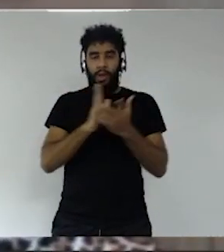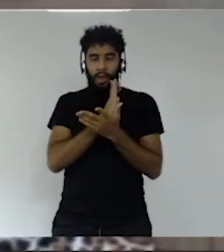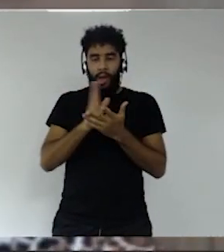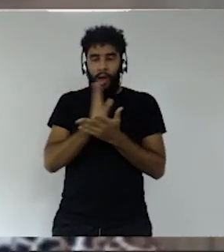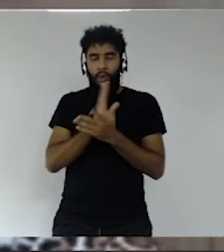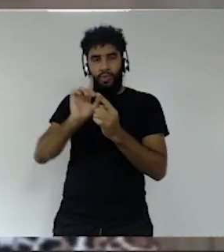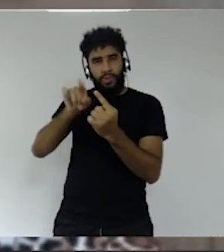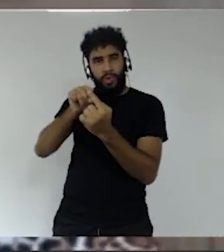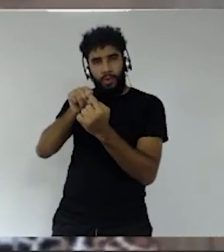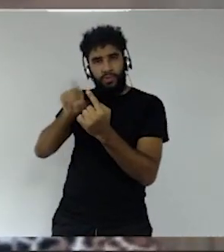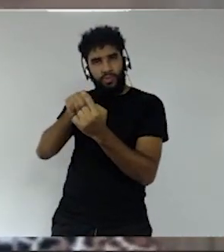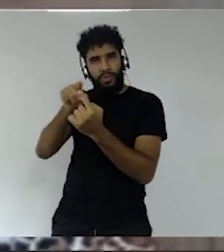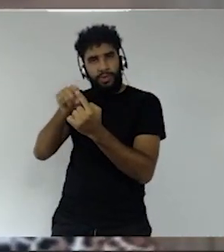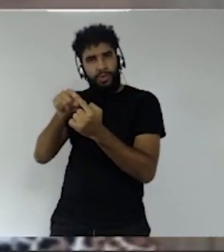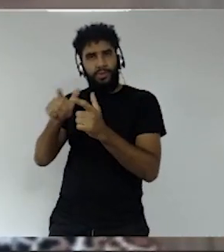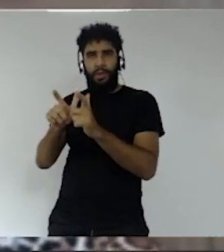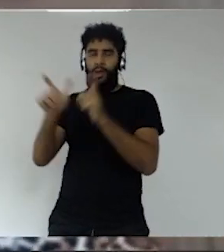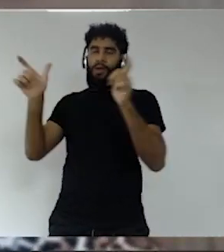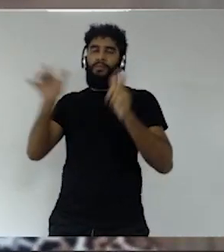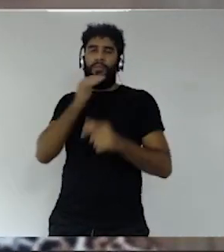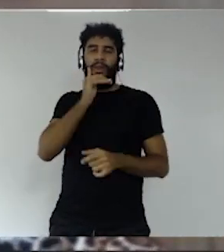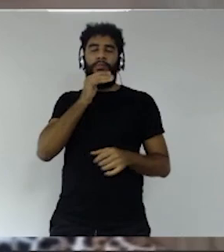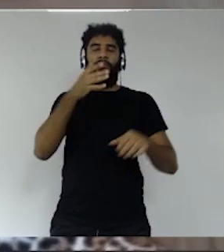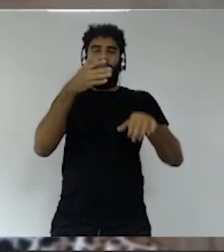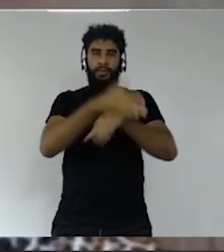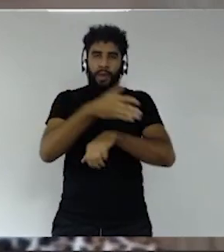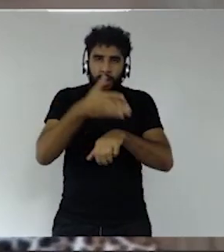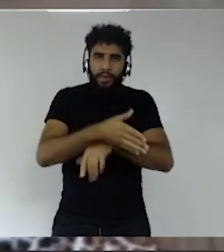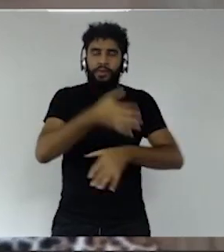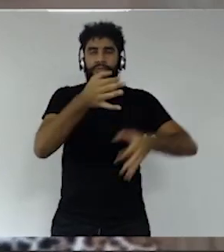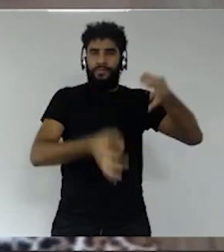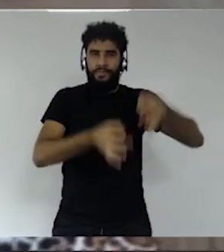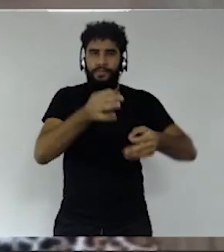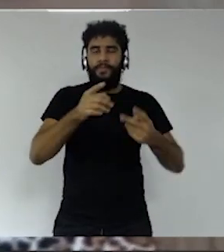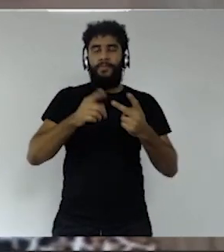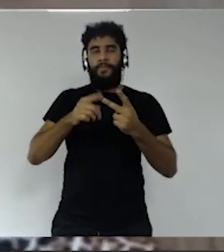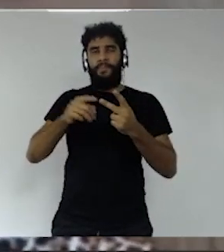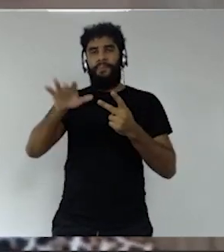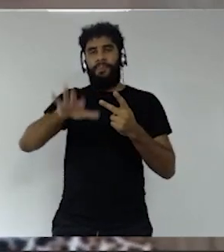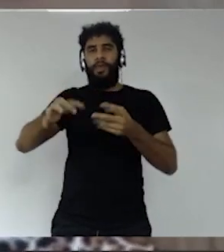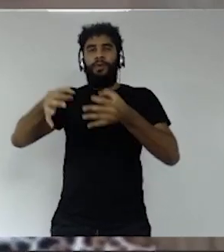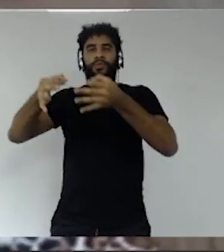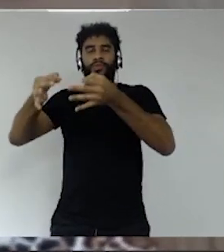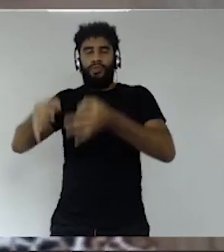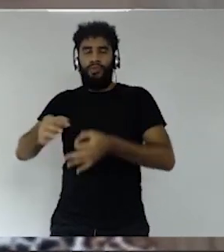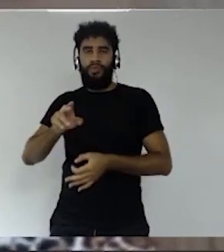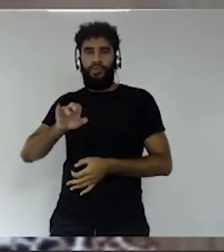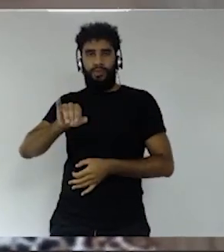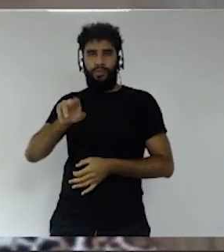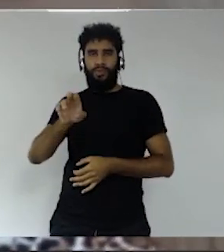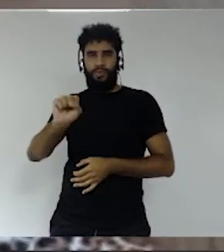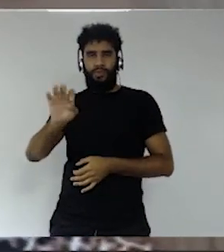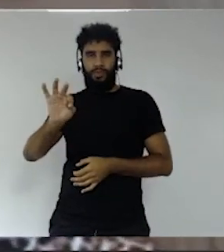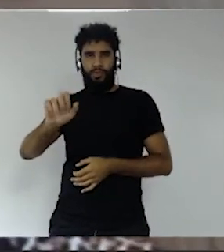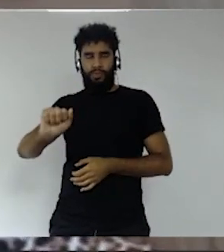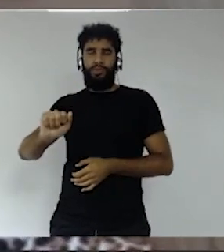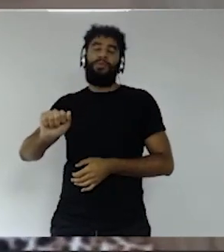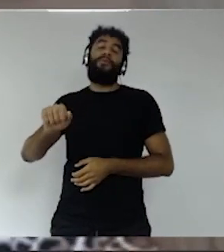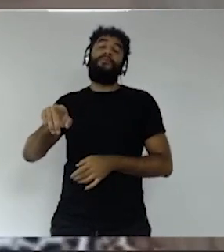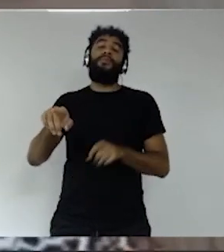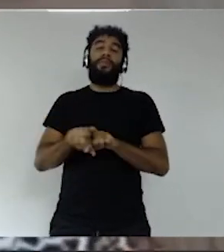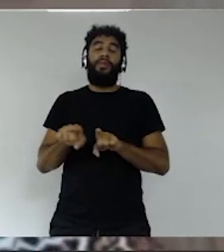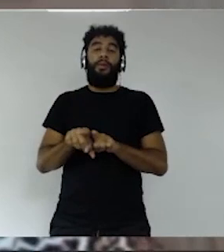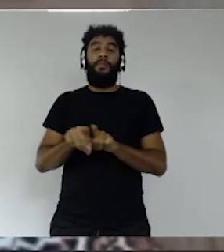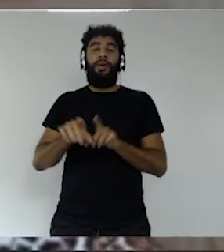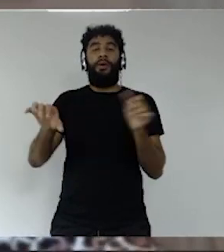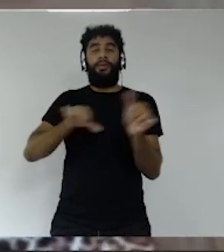objetivos amplos e de vanguarda, como o acesso à justiça, como acesso à ordem jurídica justa, que é uma expressão do professor Kazu Watanabe, a mudança